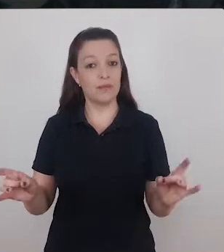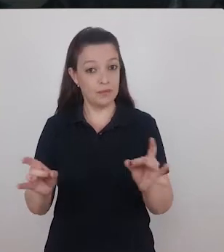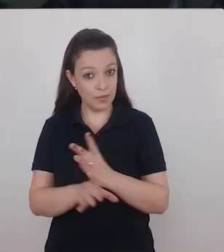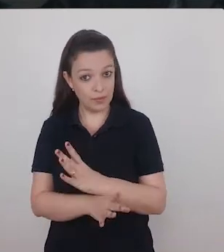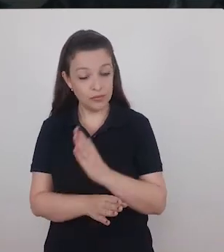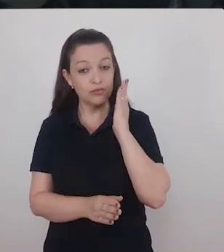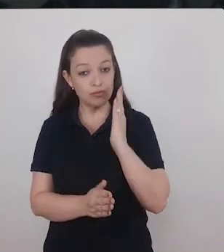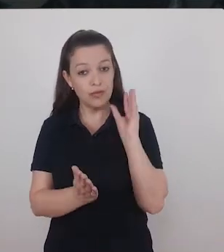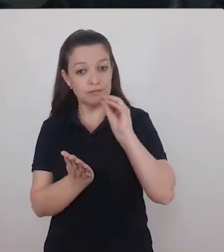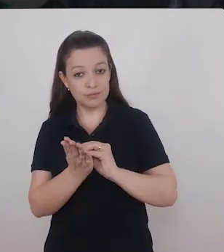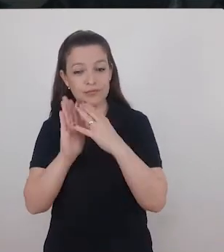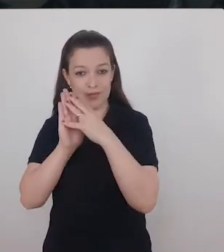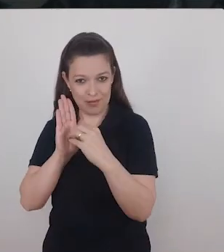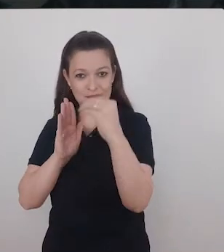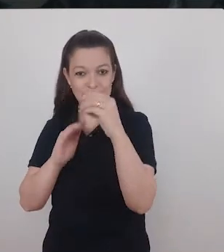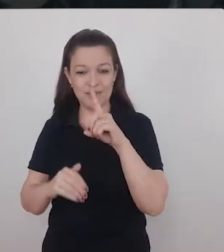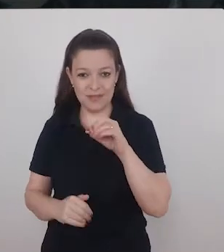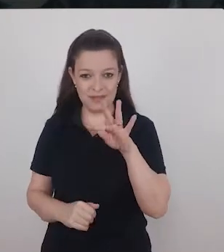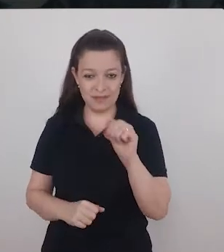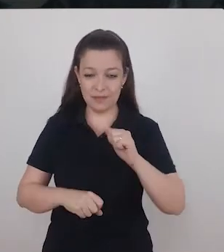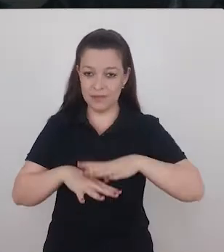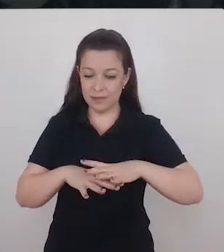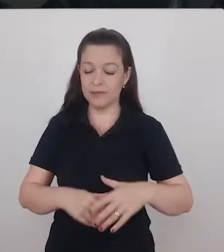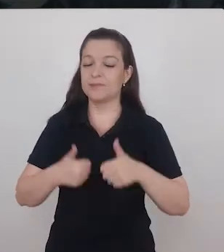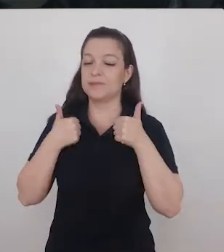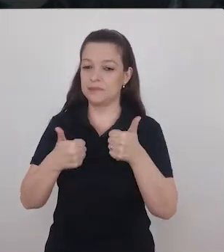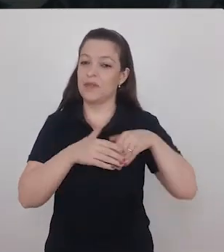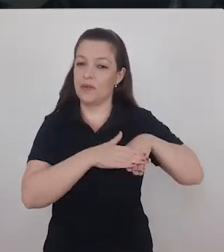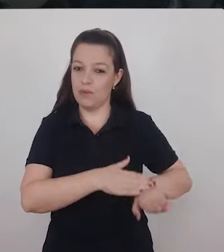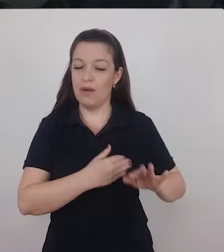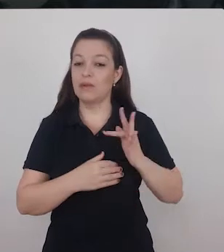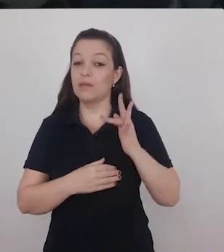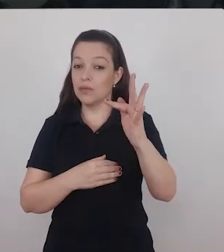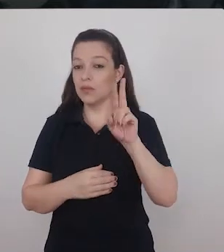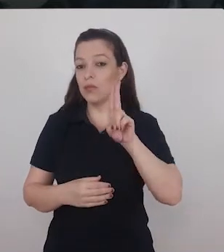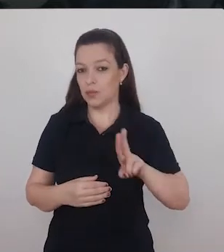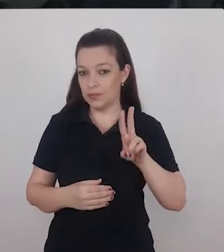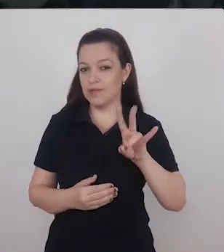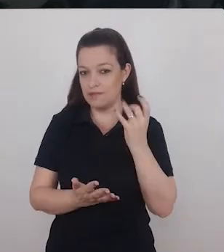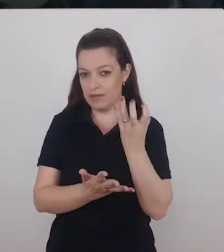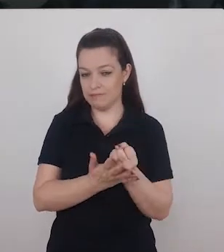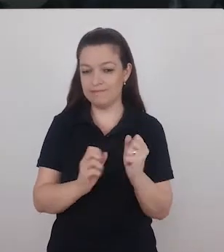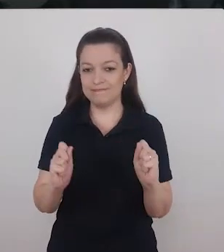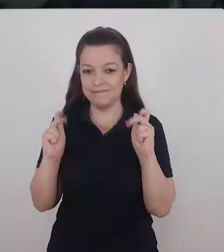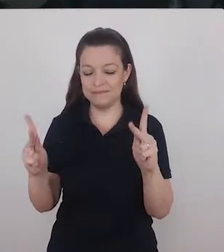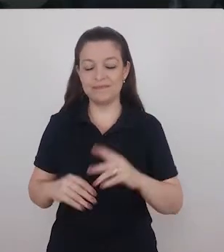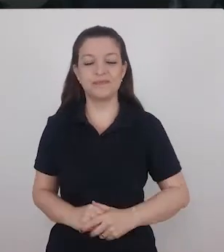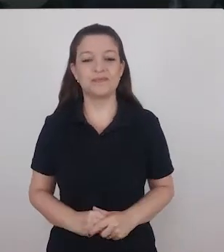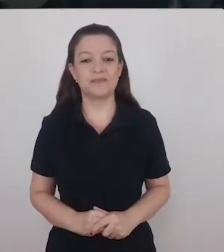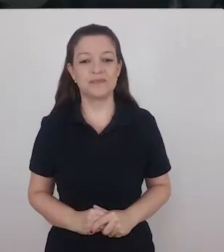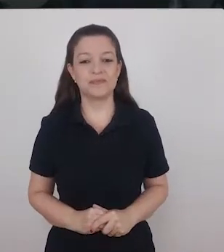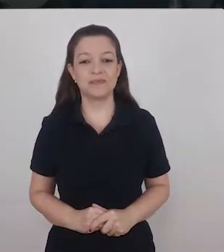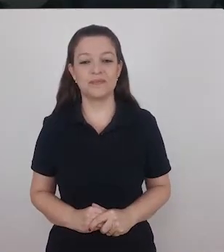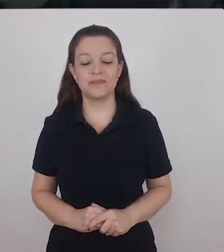Pronto? Anotaram a data e a palavra matemática? Daqui a pouquinho a gente vai usar o caderno ou a folha que vocês fizeram registro, ok? Então